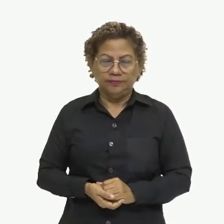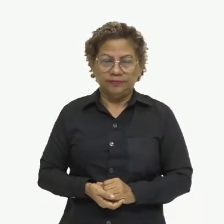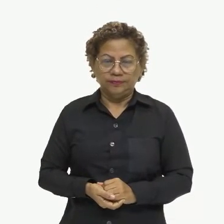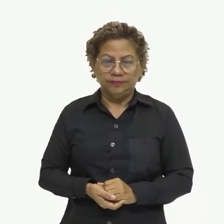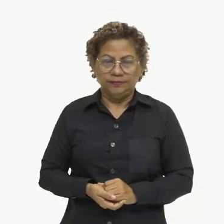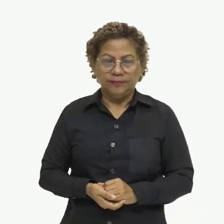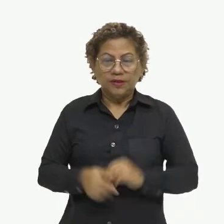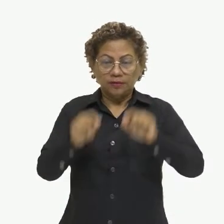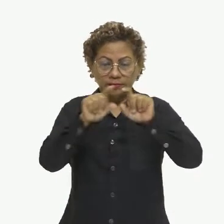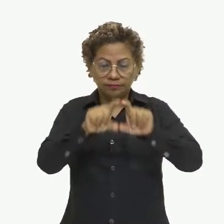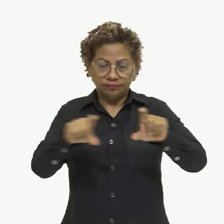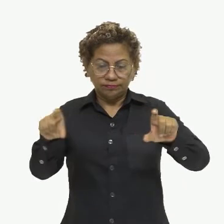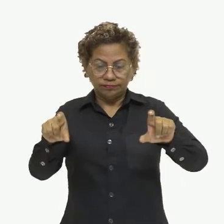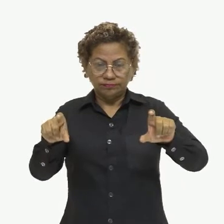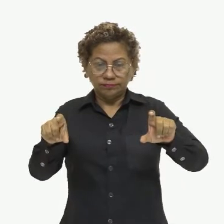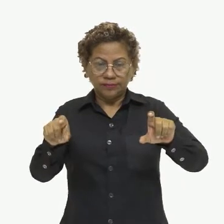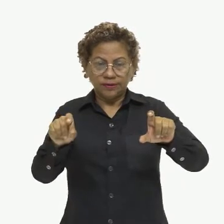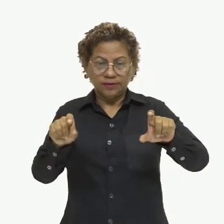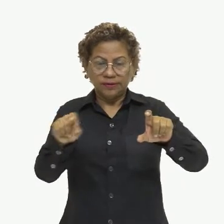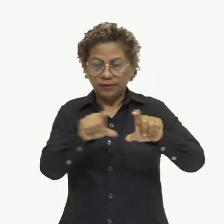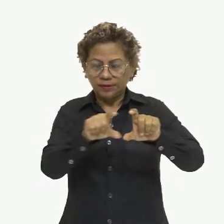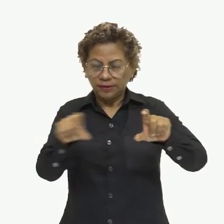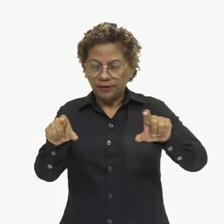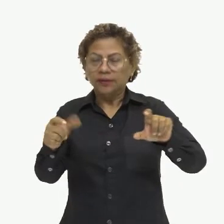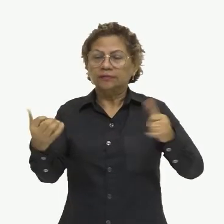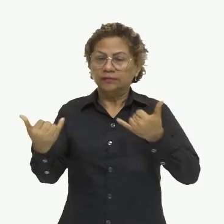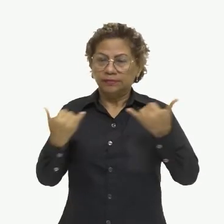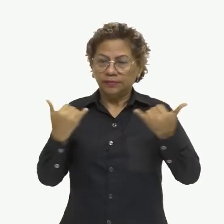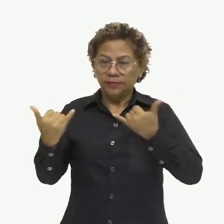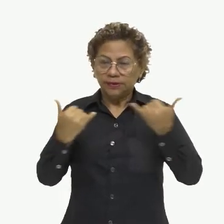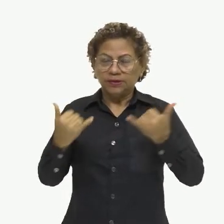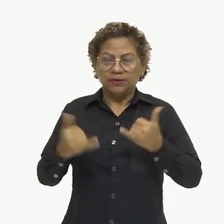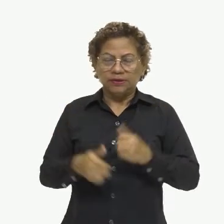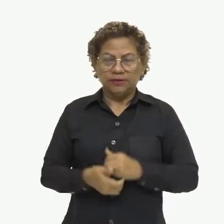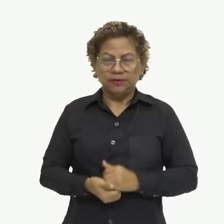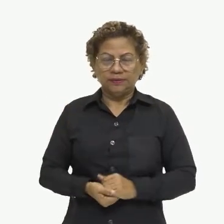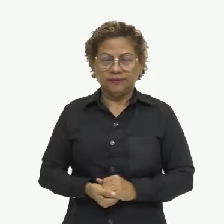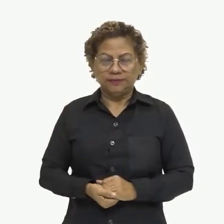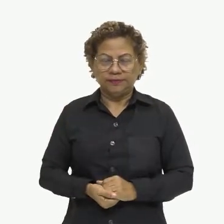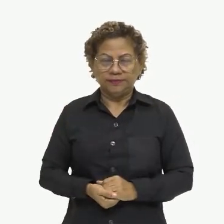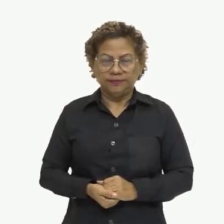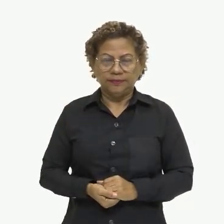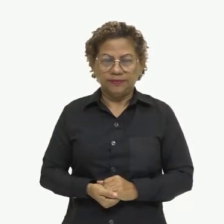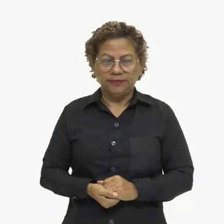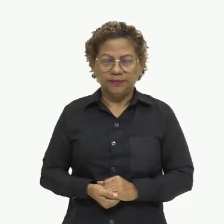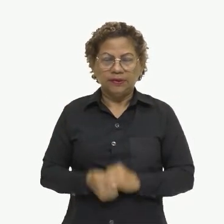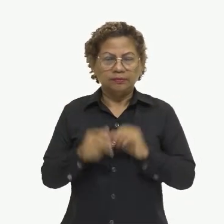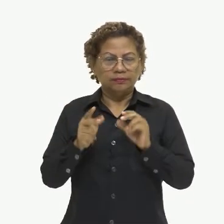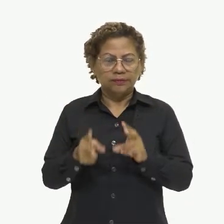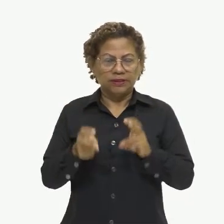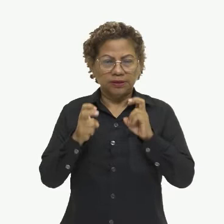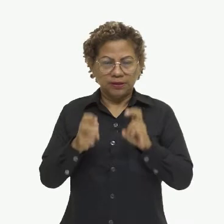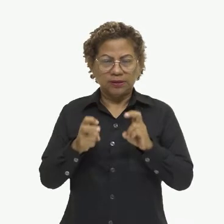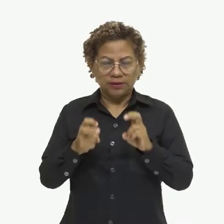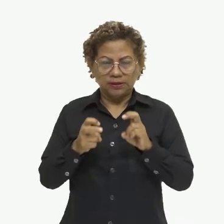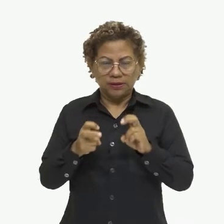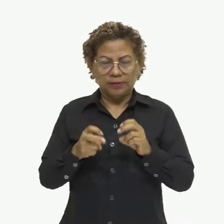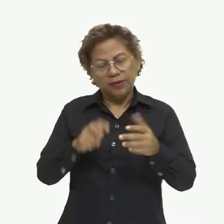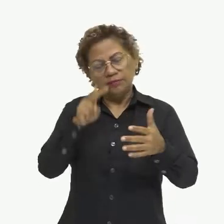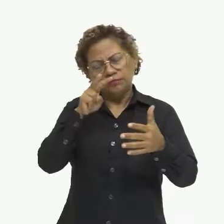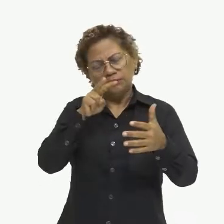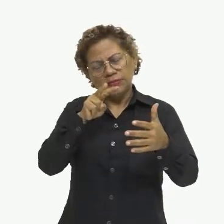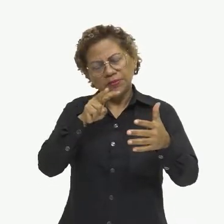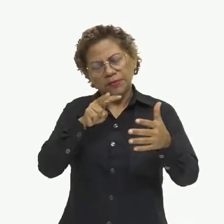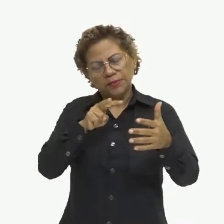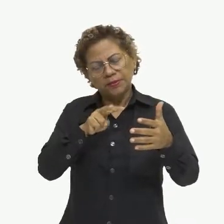primeiro parágrafo da notícia, né? E aí a gente começa a observar, vocês podem acompanhar a leitura do texto,